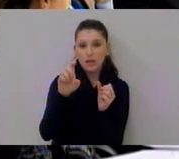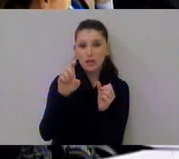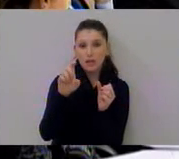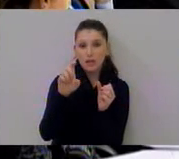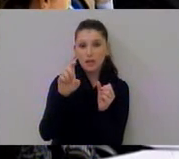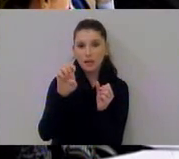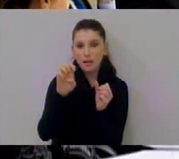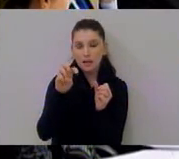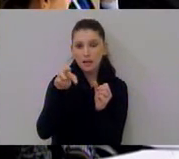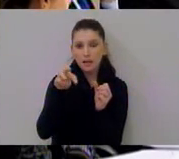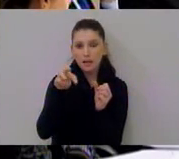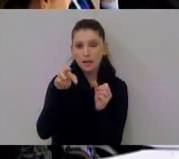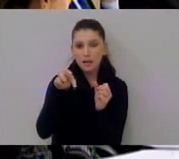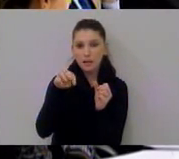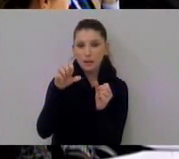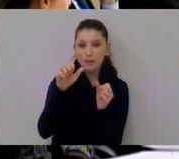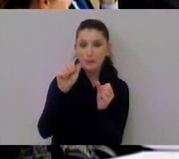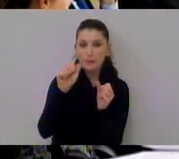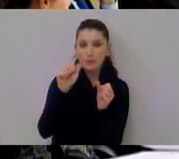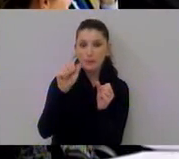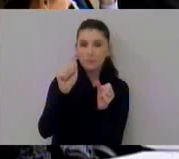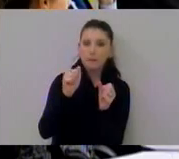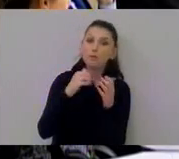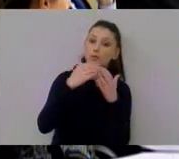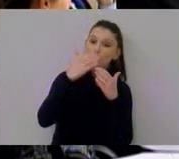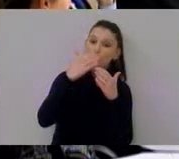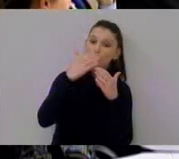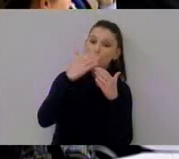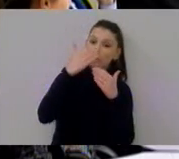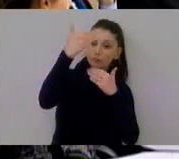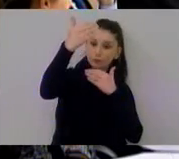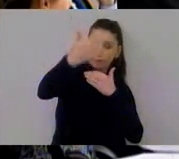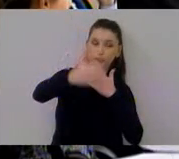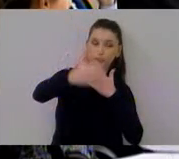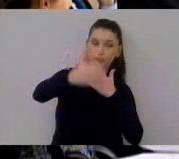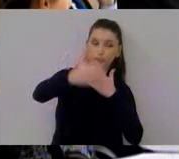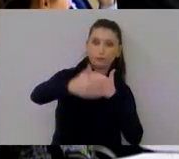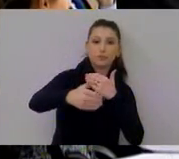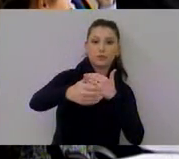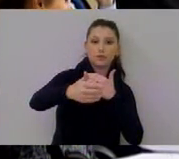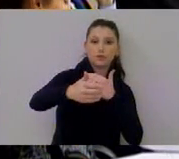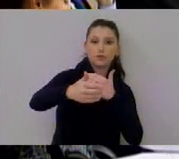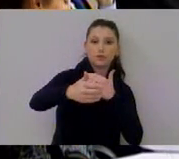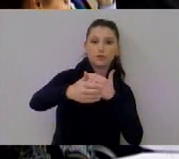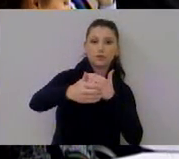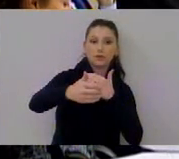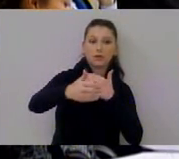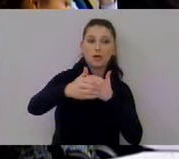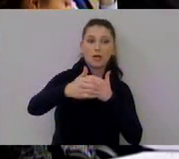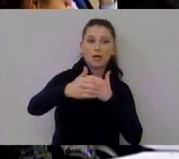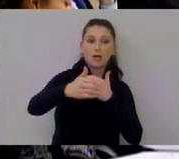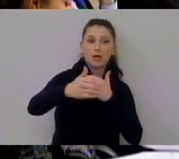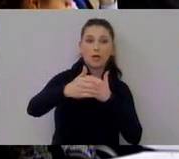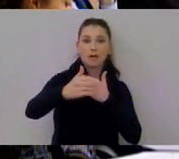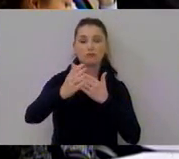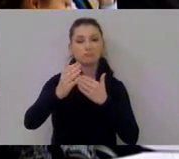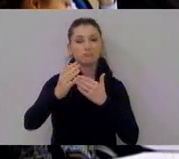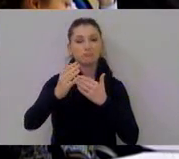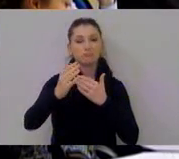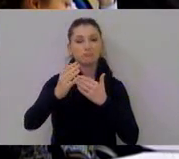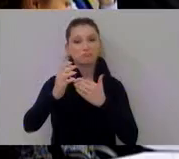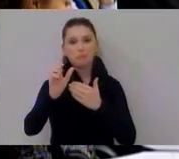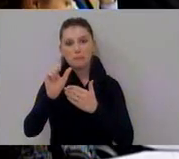a Madeiras Capivara, na rodovia Jorge Lacerda,